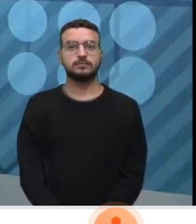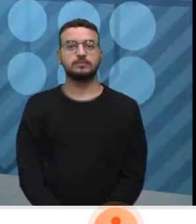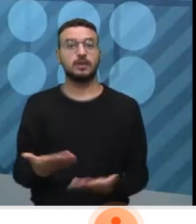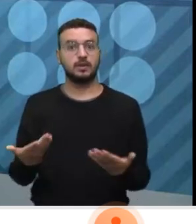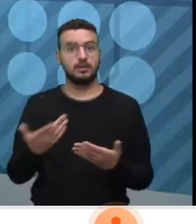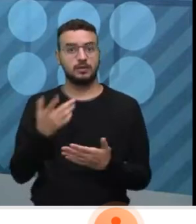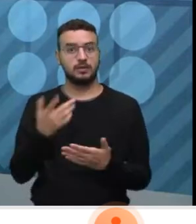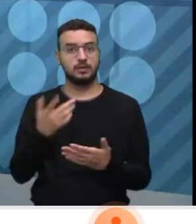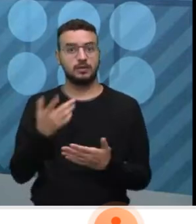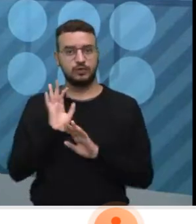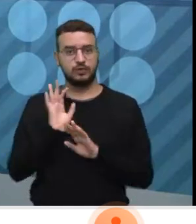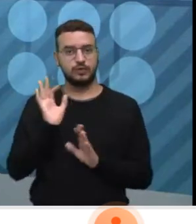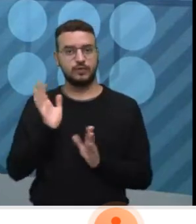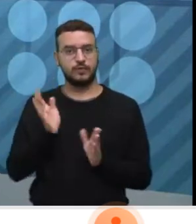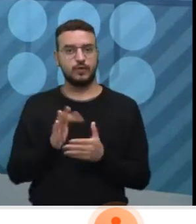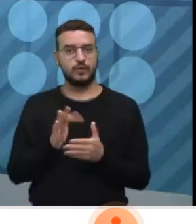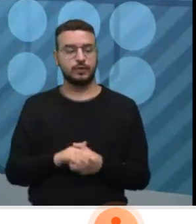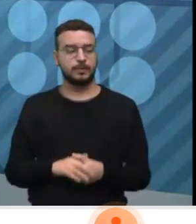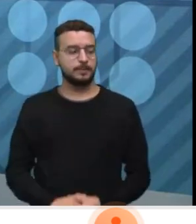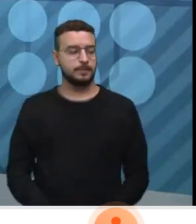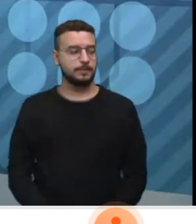gente já volta.